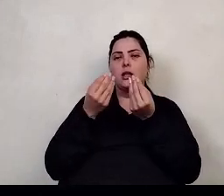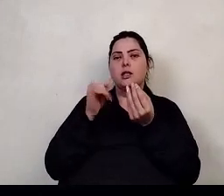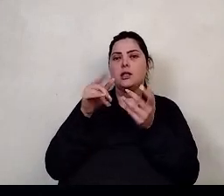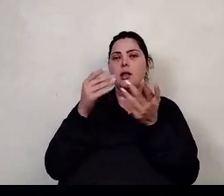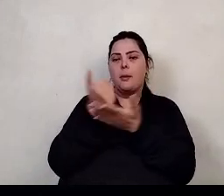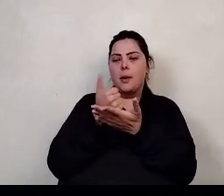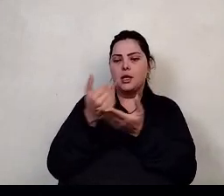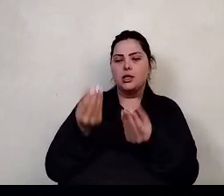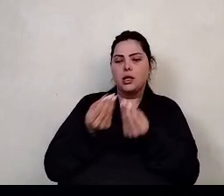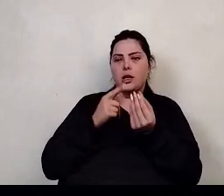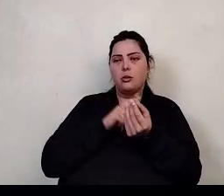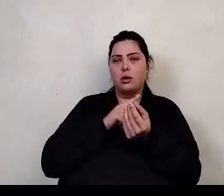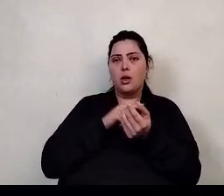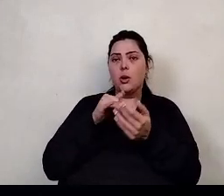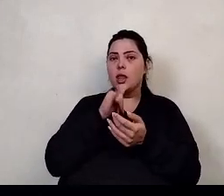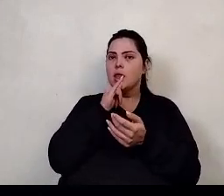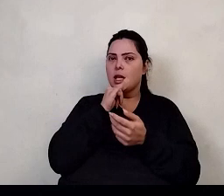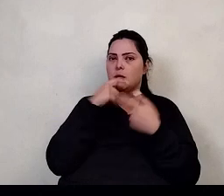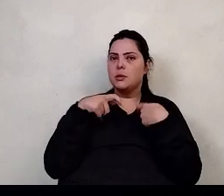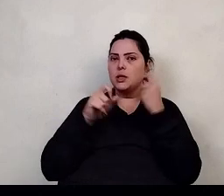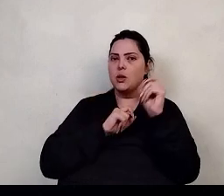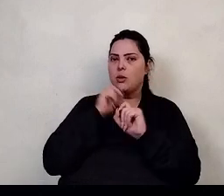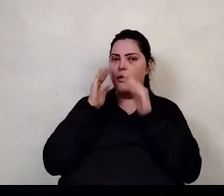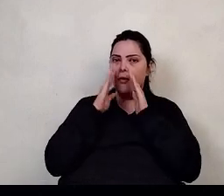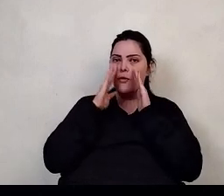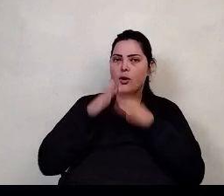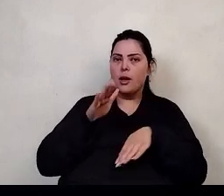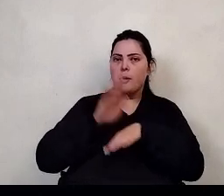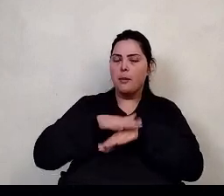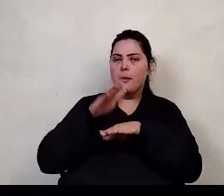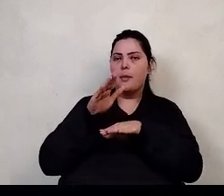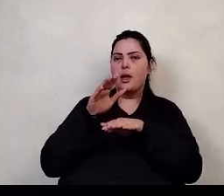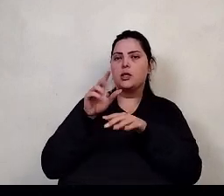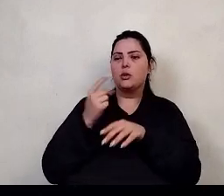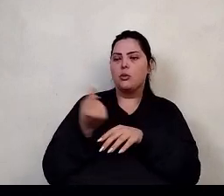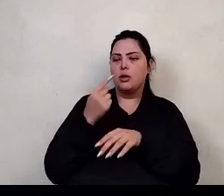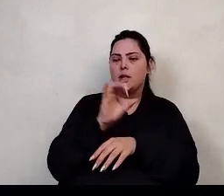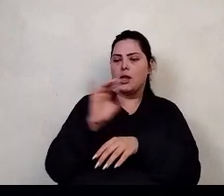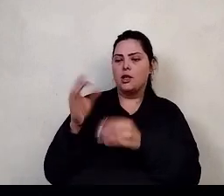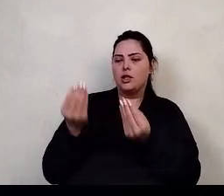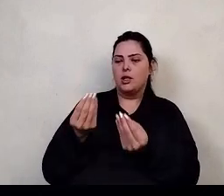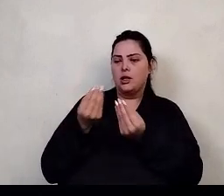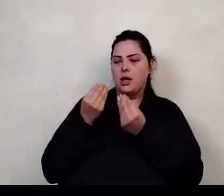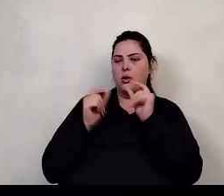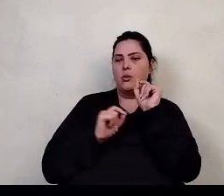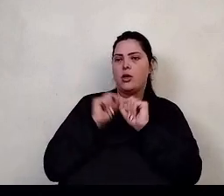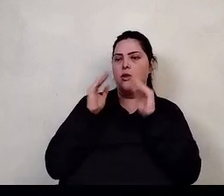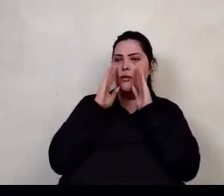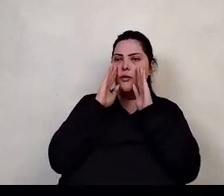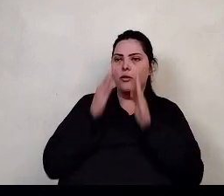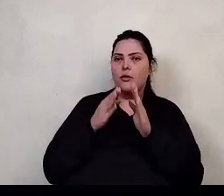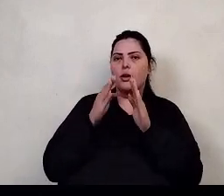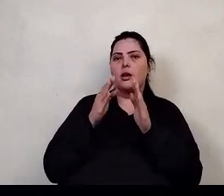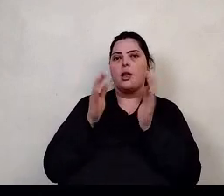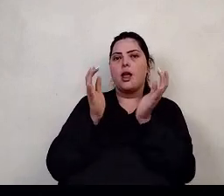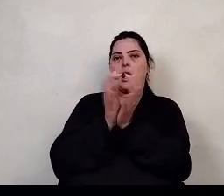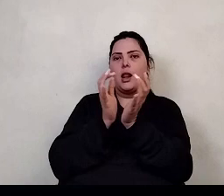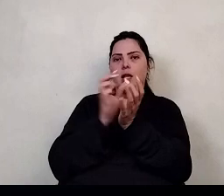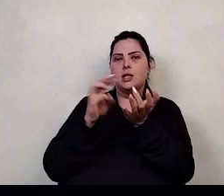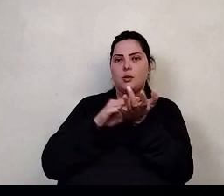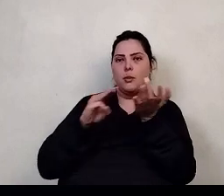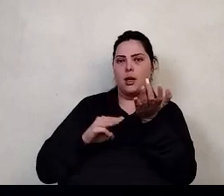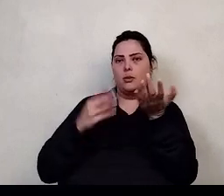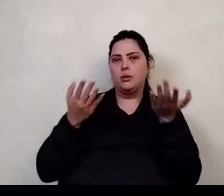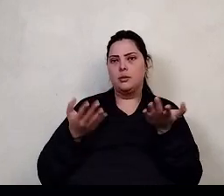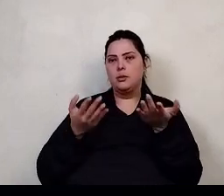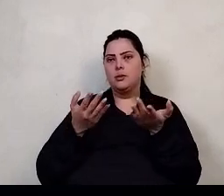os nossos testes, na verdade, têm que focar muito mais na questão da unidade de entrega do que necessariamente só em classes ou métodos, certo? E aí a